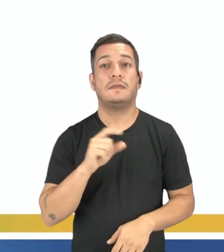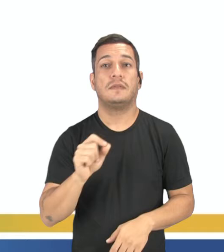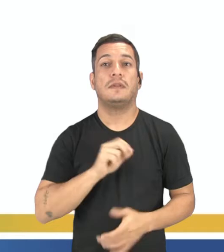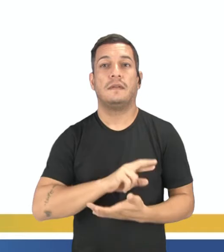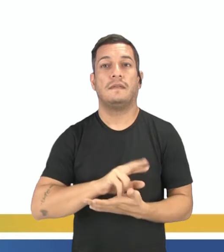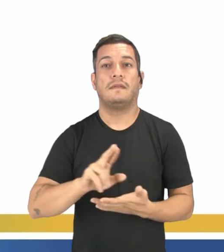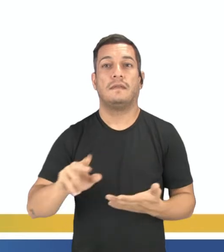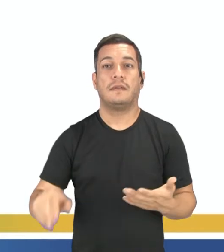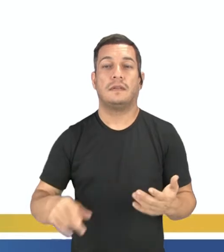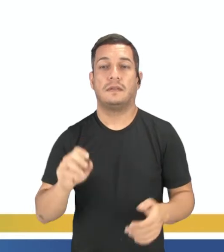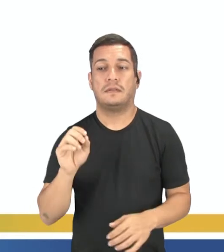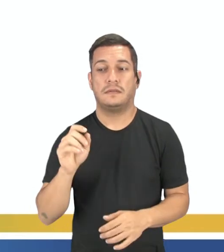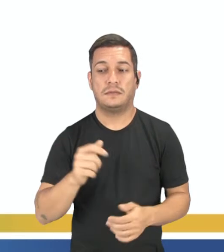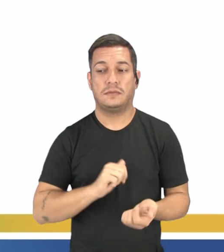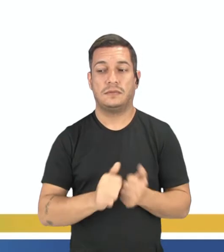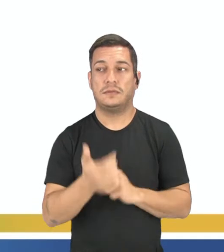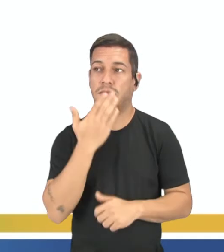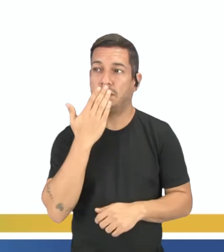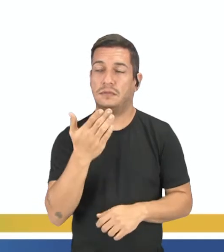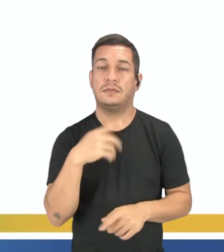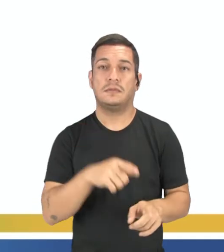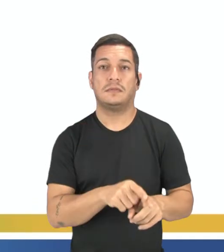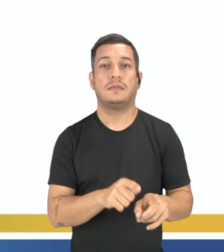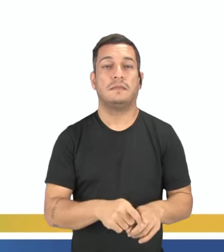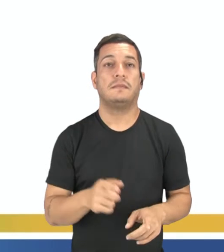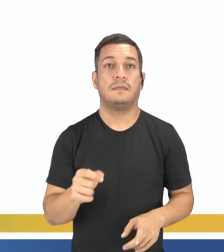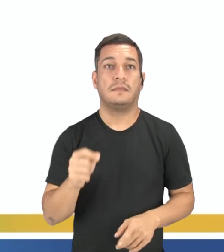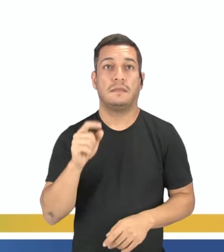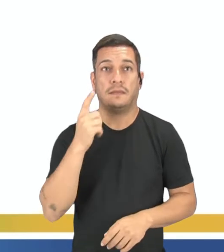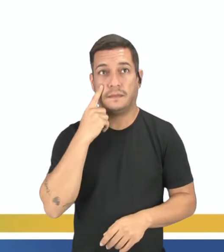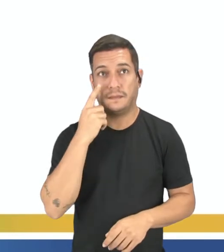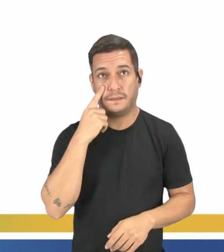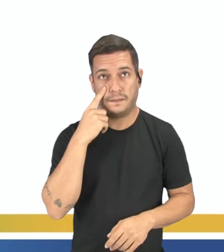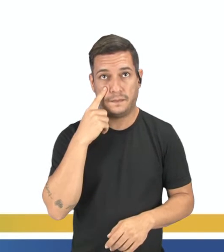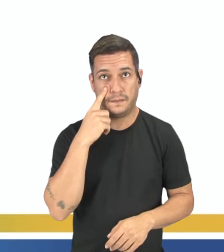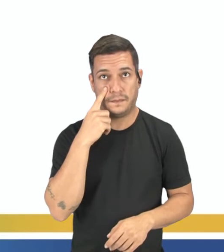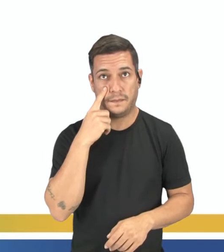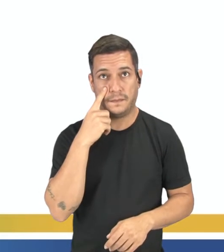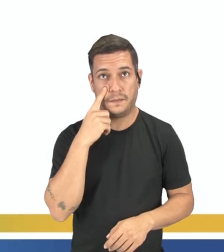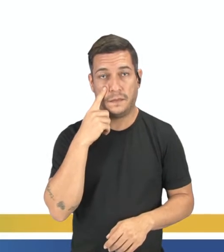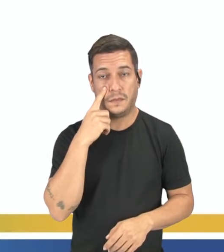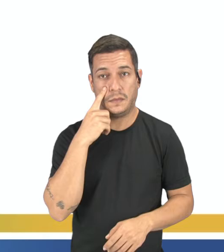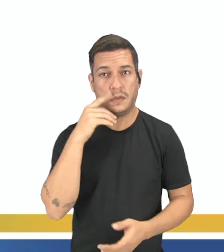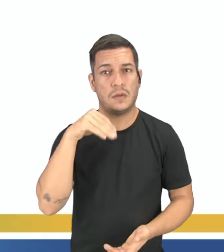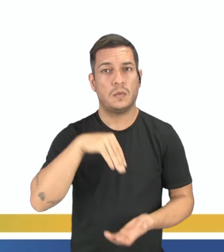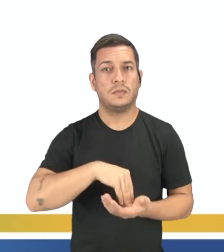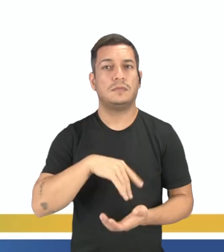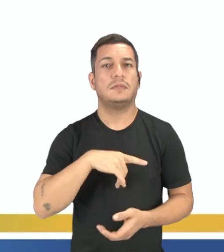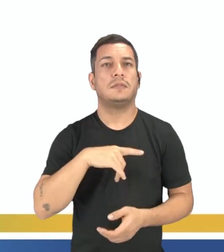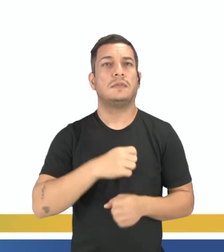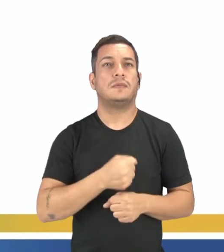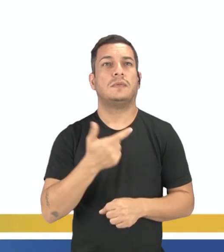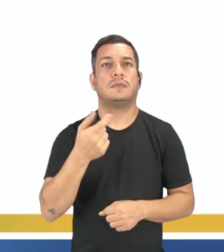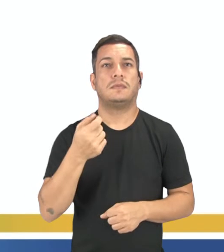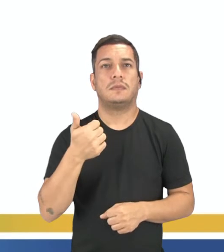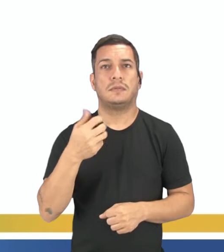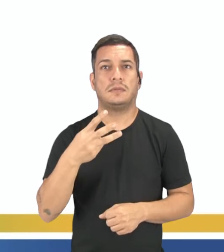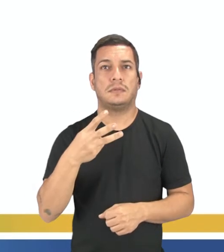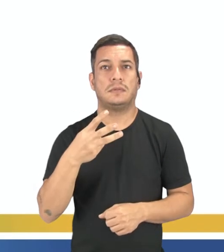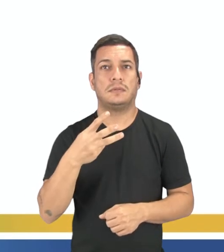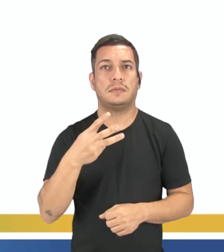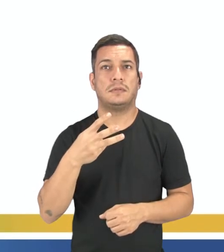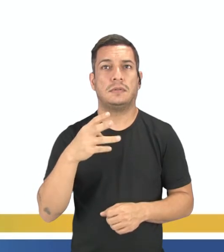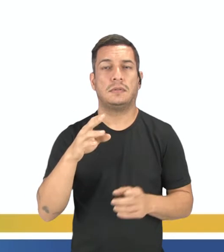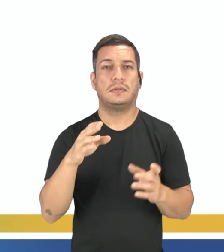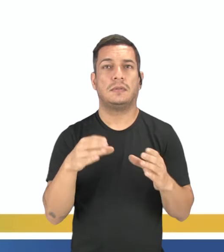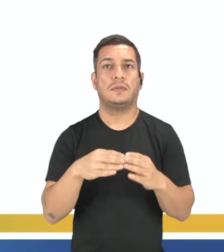gente teve também várias modalidades esportivas e algumas edições, tá? Nessa última edição que aconteceu em 2013,